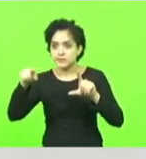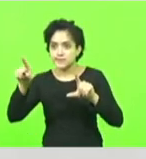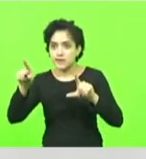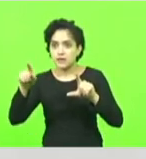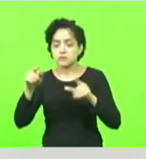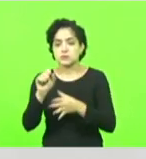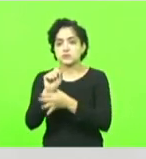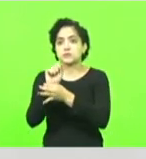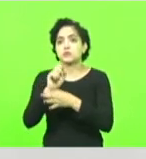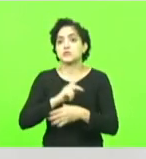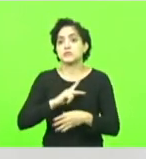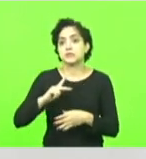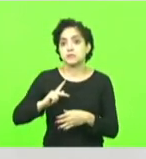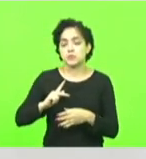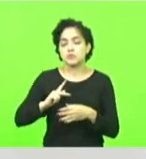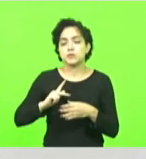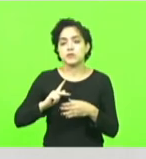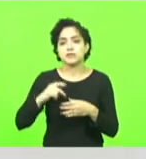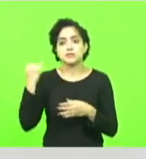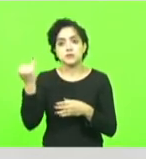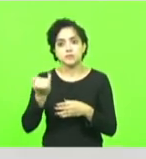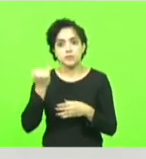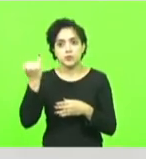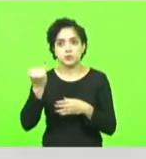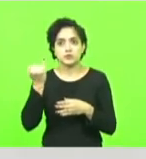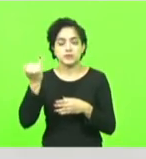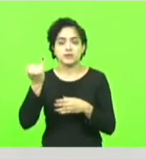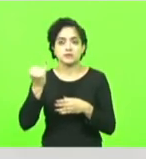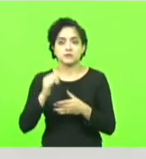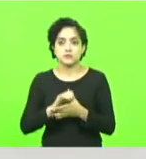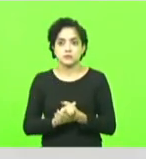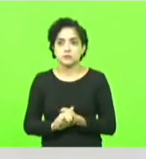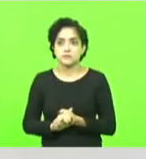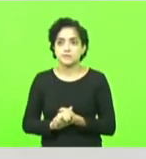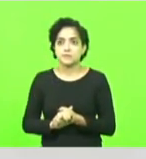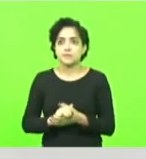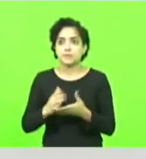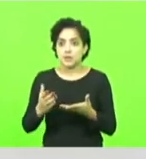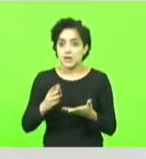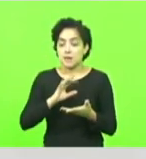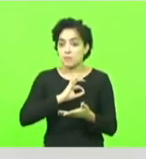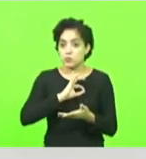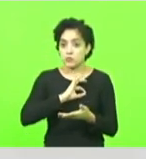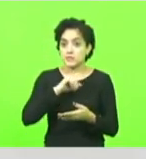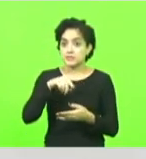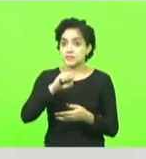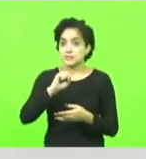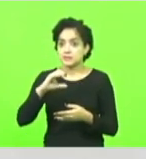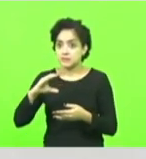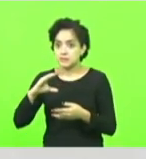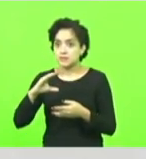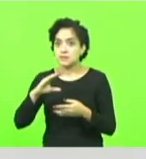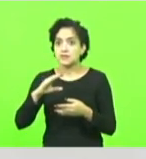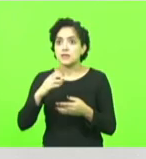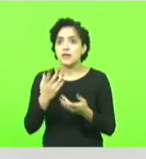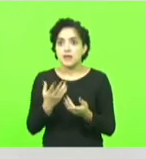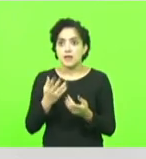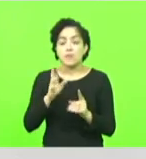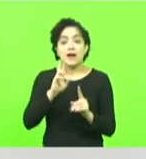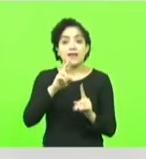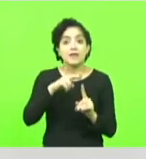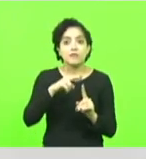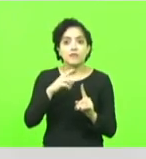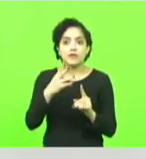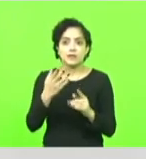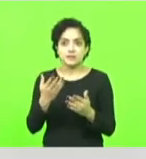tão relevantes e são referências nacionais. A Polícia de Santa Catarina é referência para a Polícia Militar de todo o